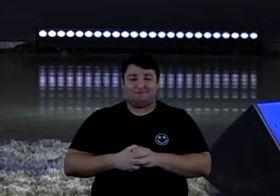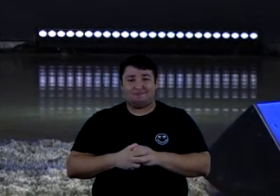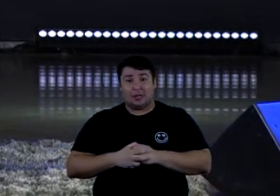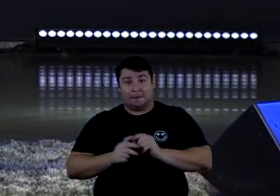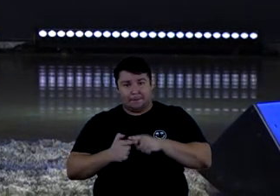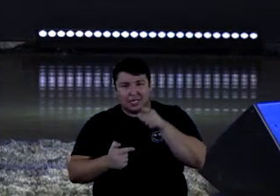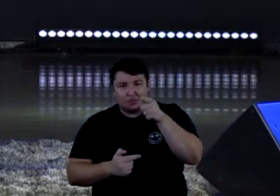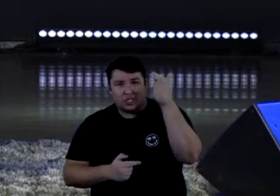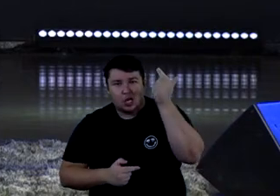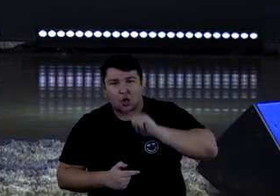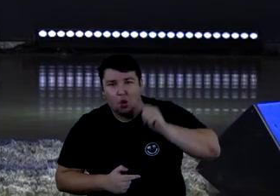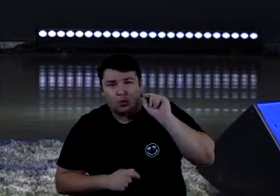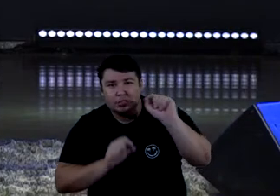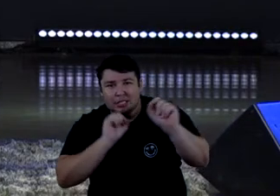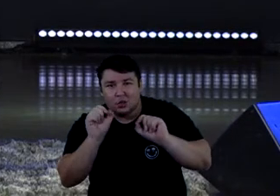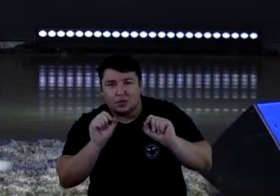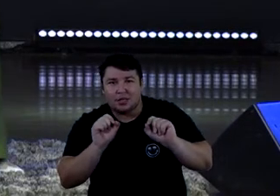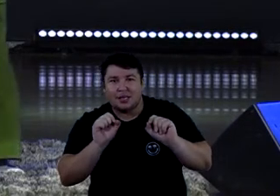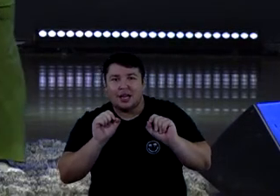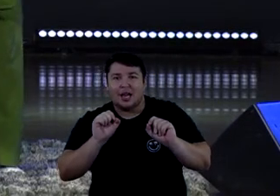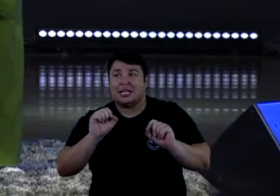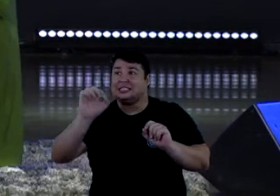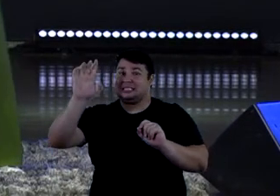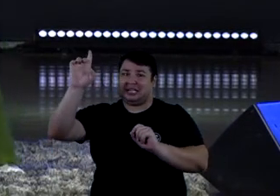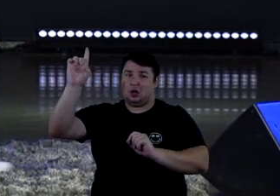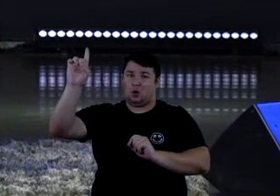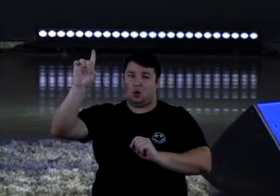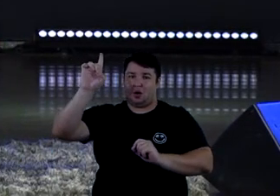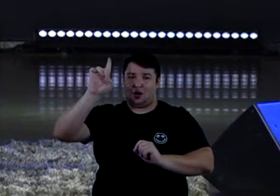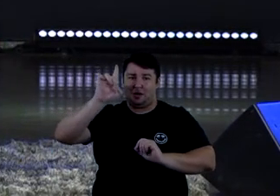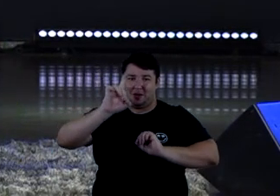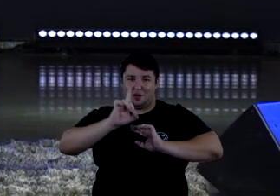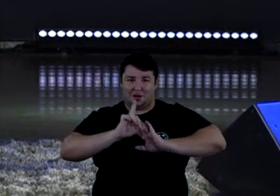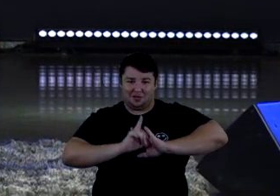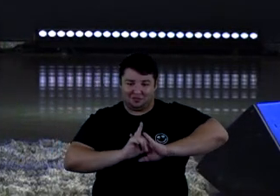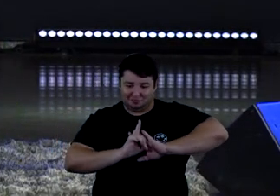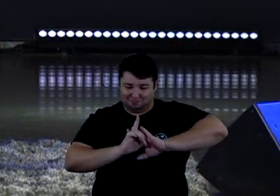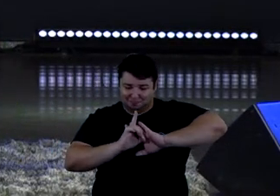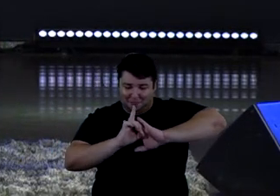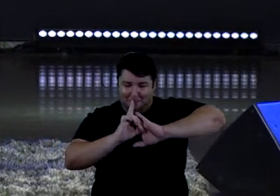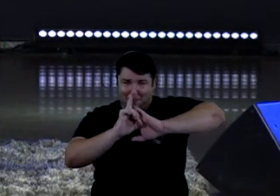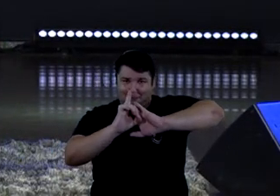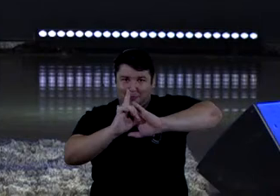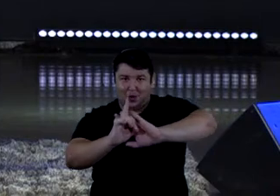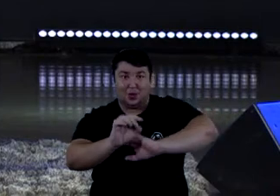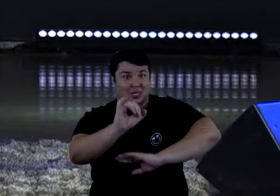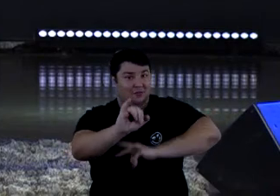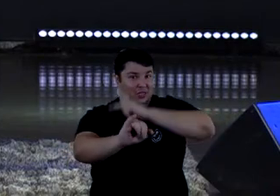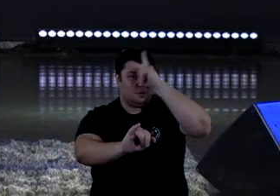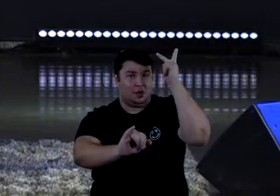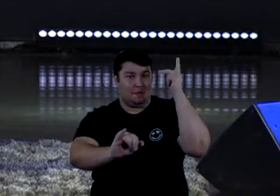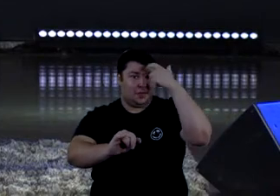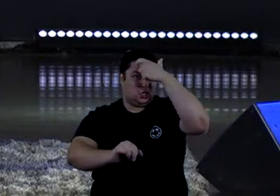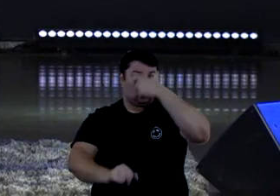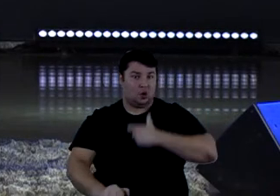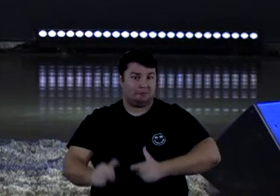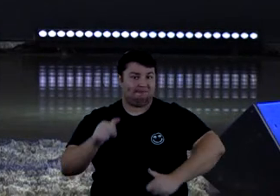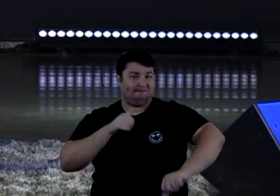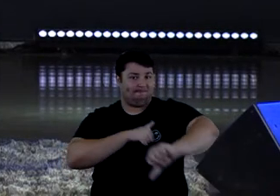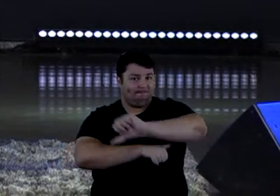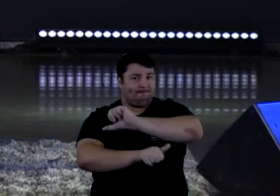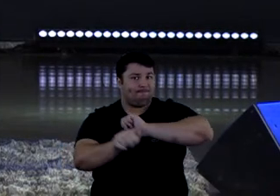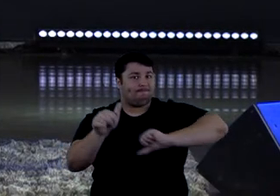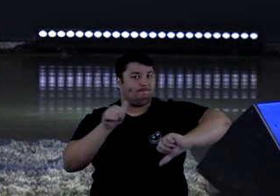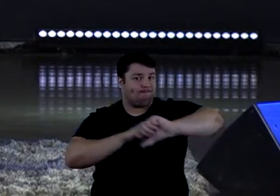Mas você pode compartilhar a vida de Deus, se você é alguém que está sendo